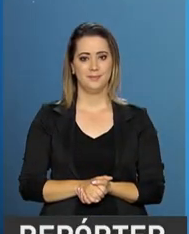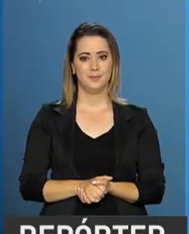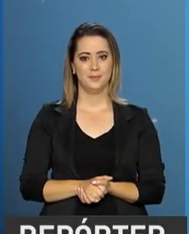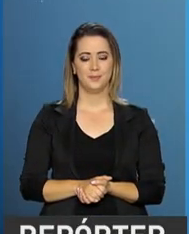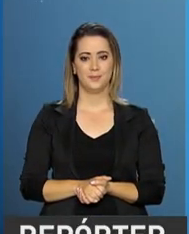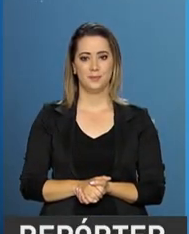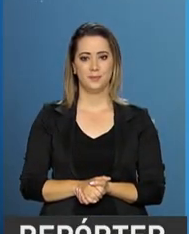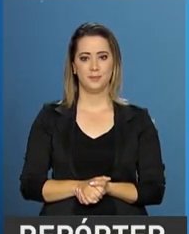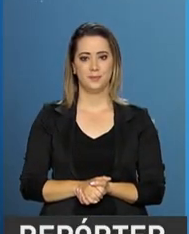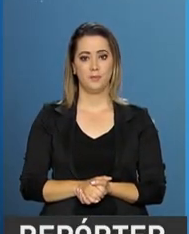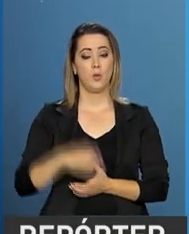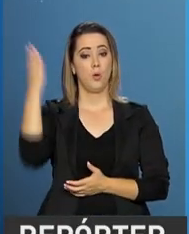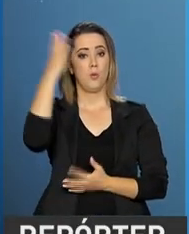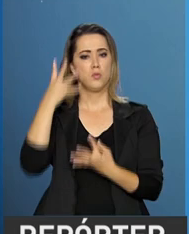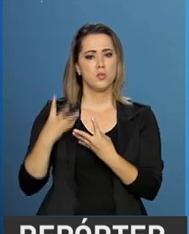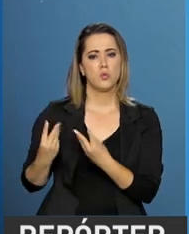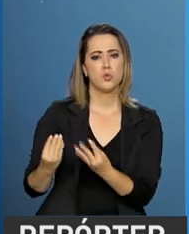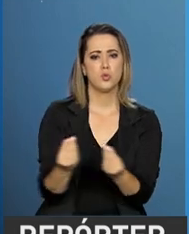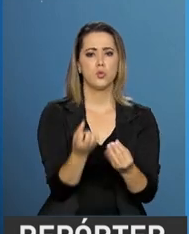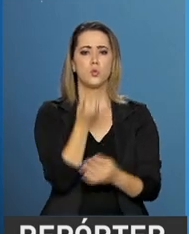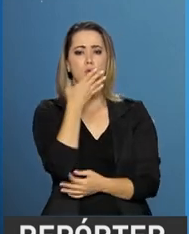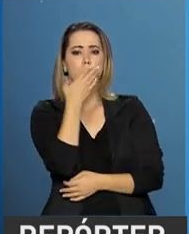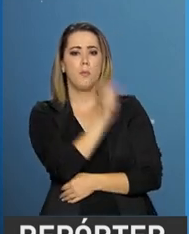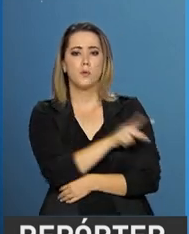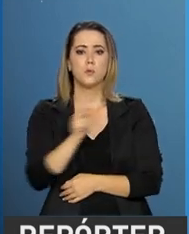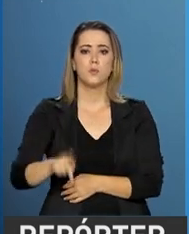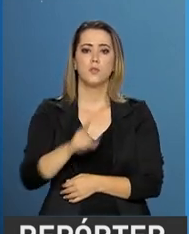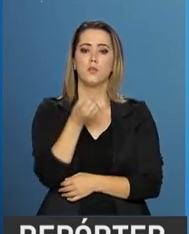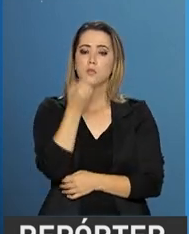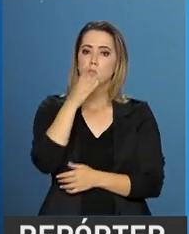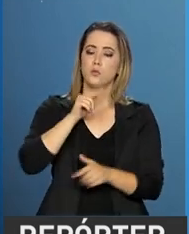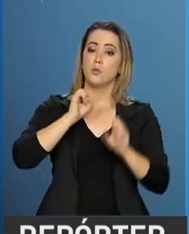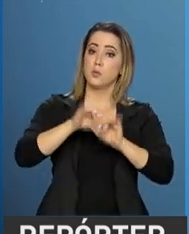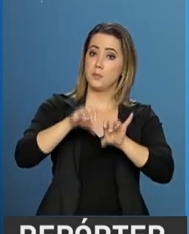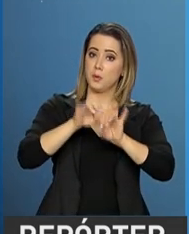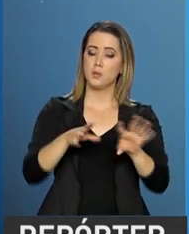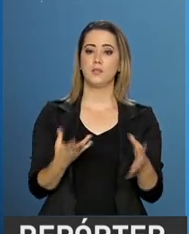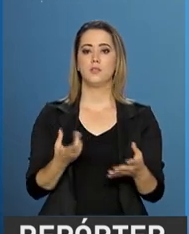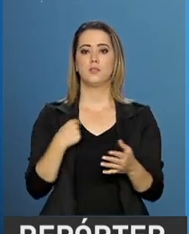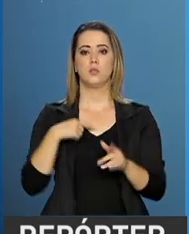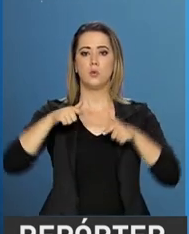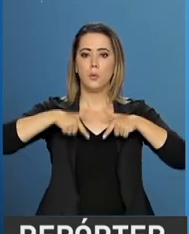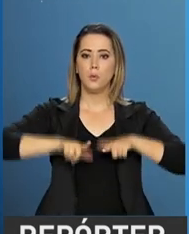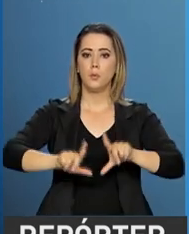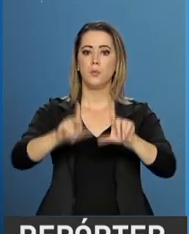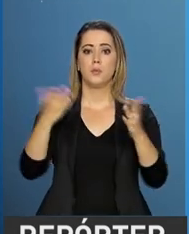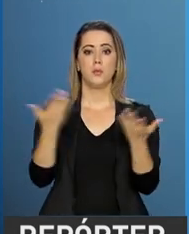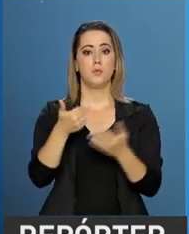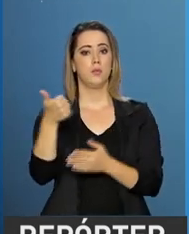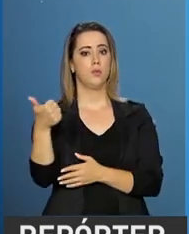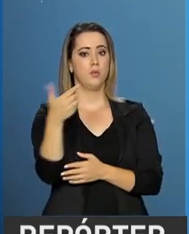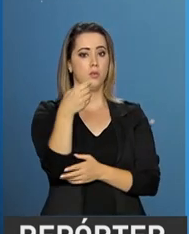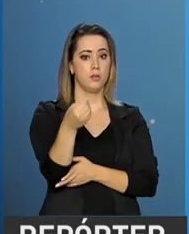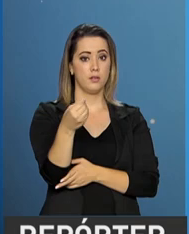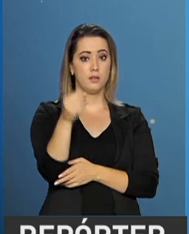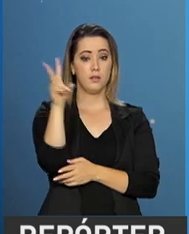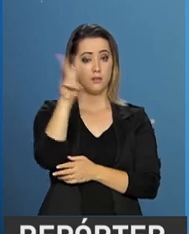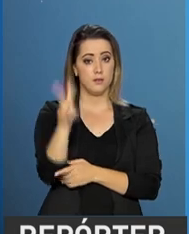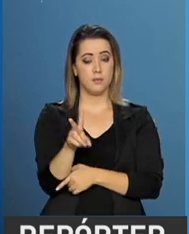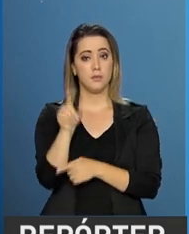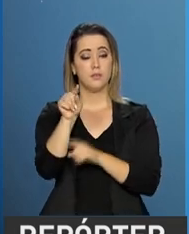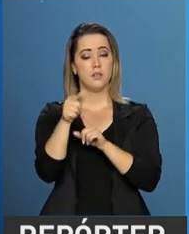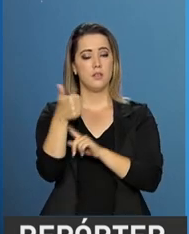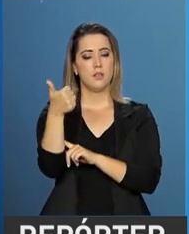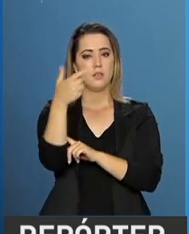o brasil está cheio de bons professores e boas práticas em educação o prêmio que está na 10ª edição é uma